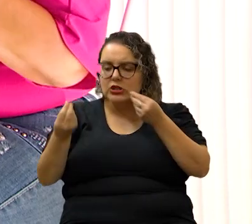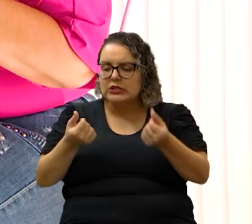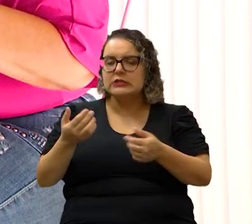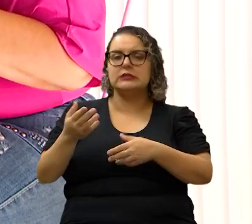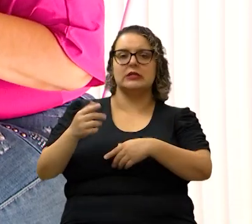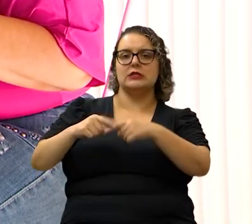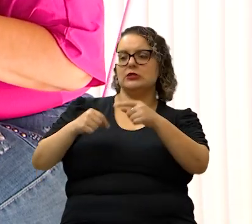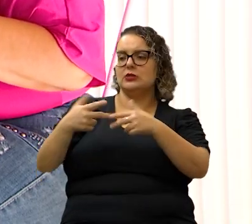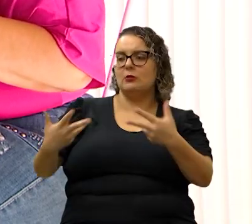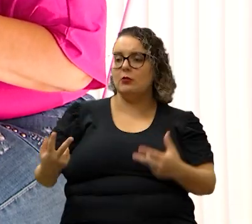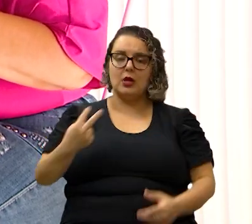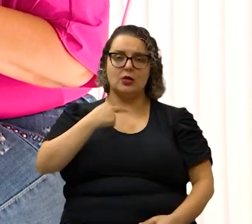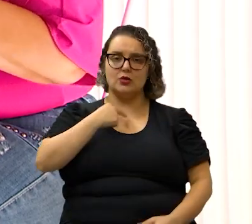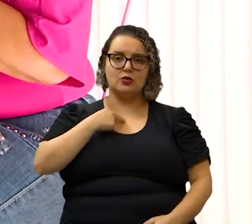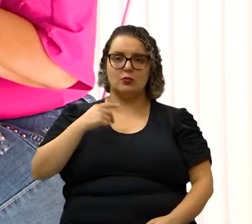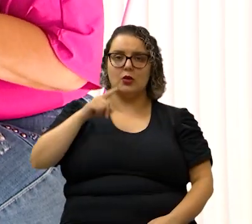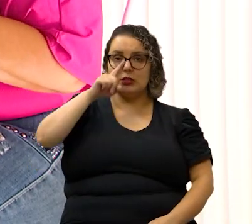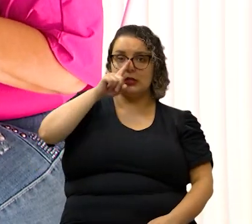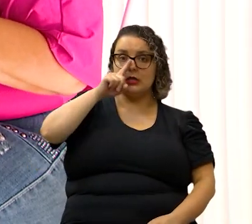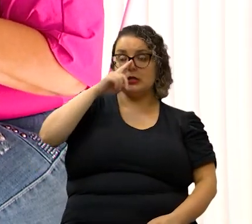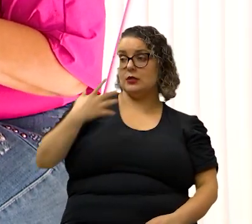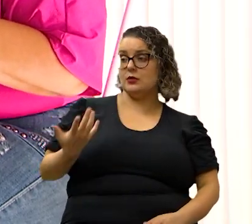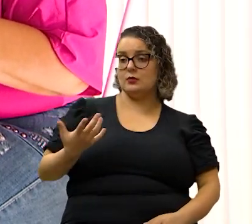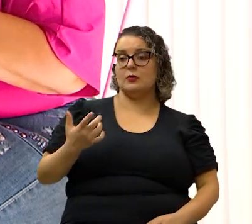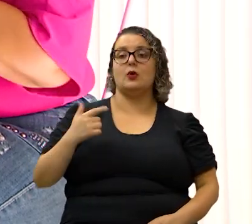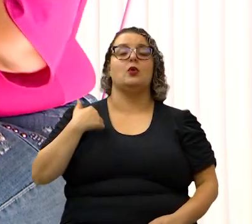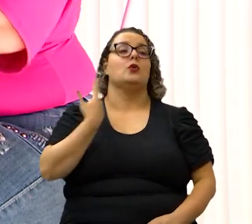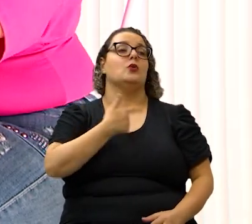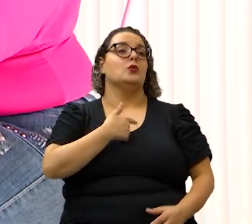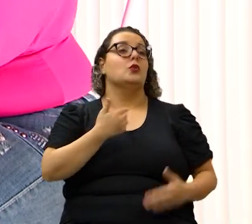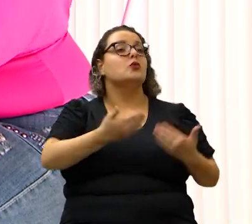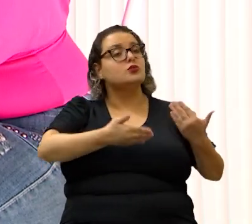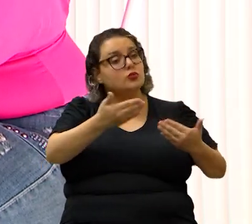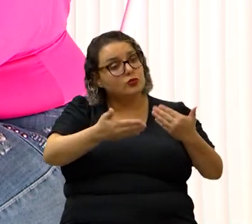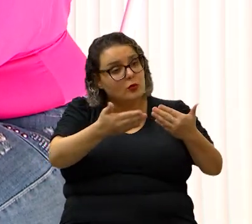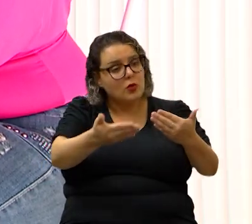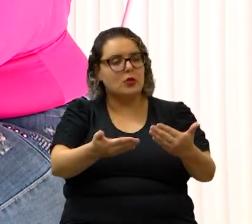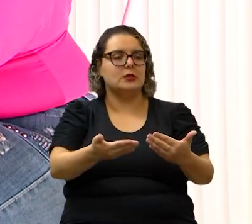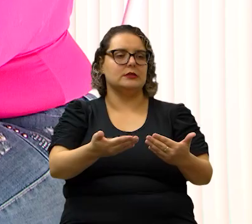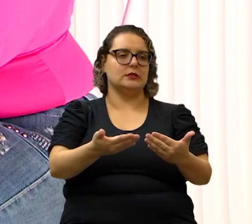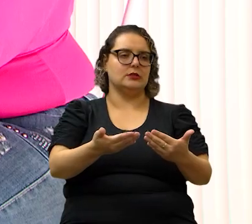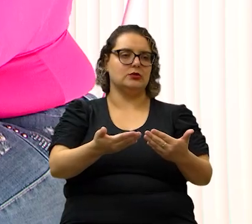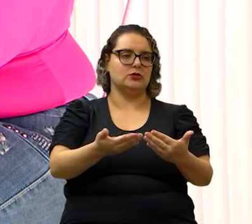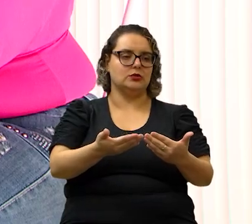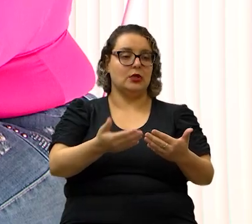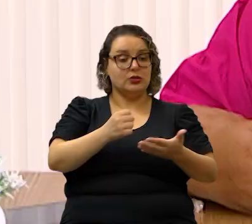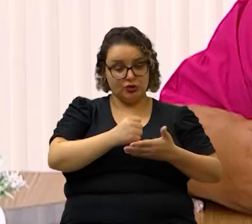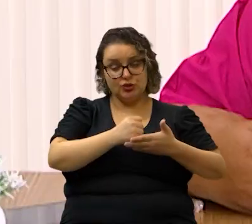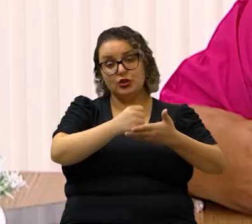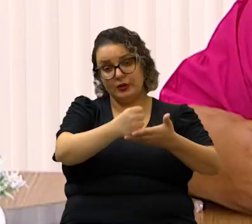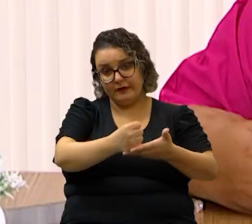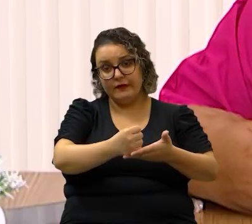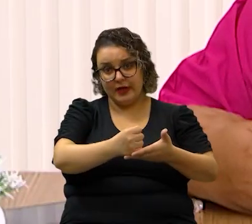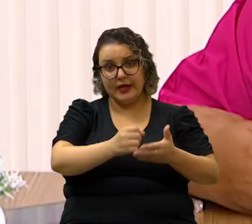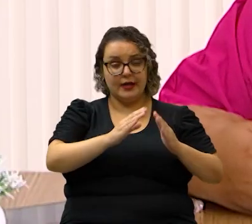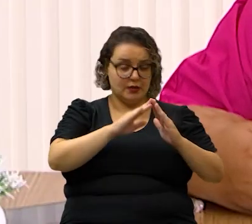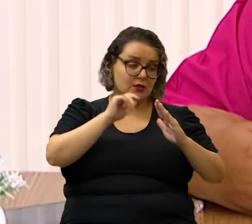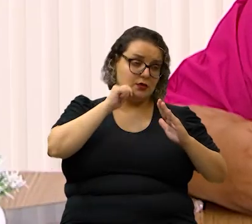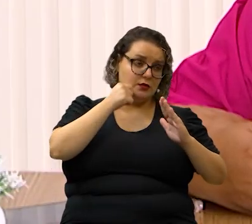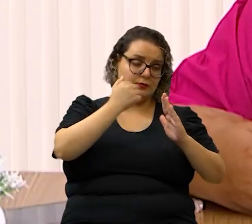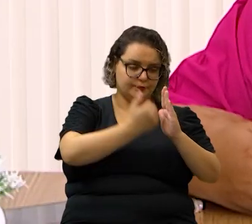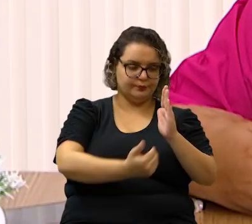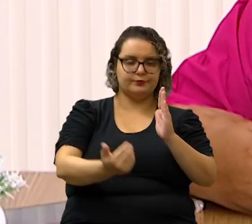experimentar, vai saborear esse produto, mas não pode correr riscos? Nós estamos num processo de levar